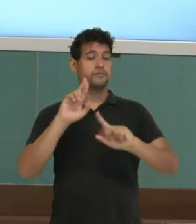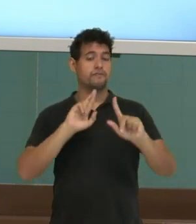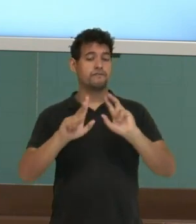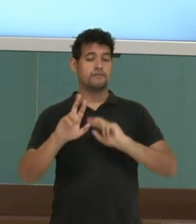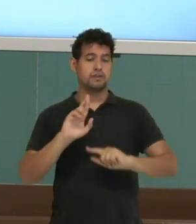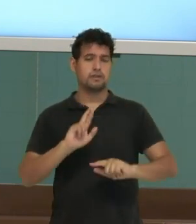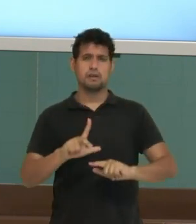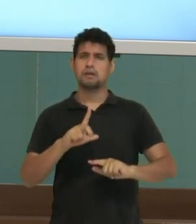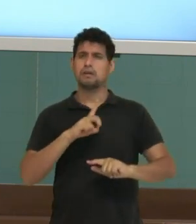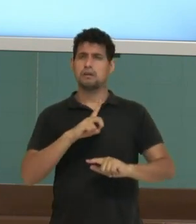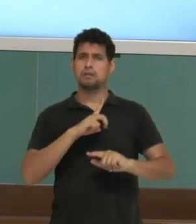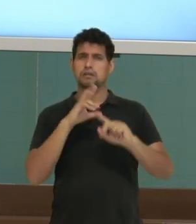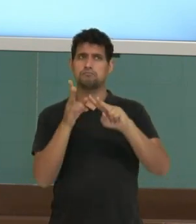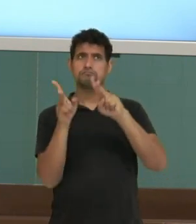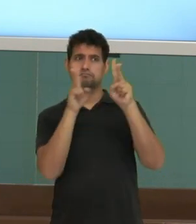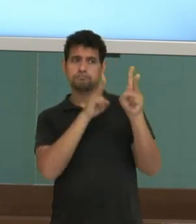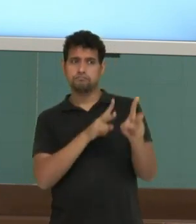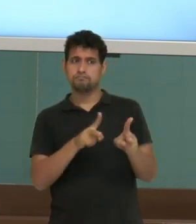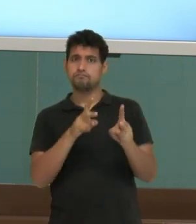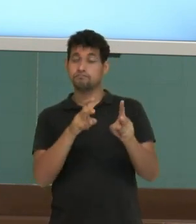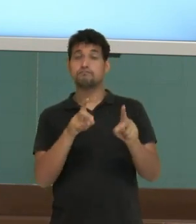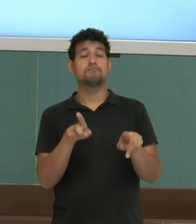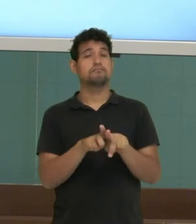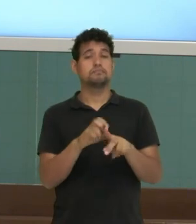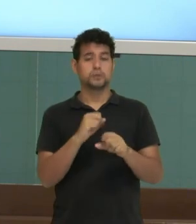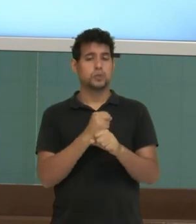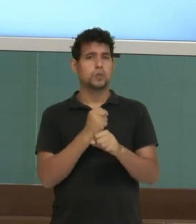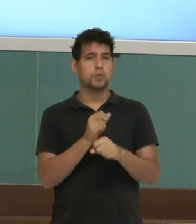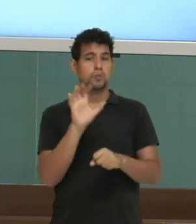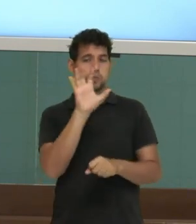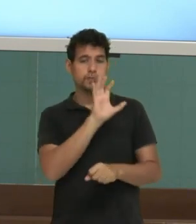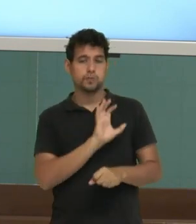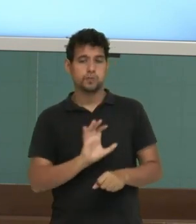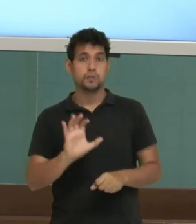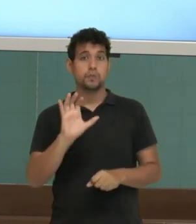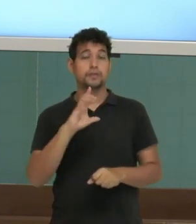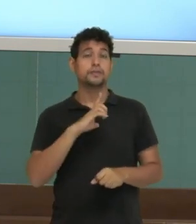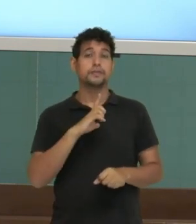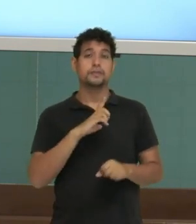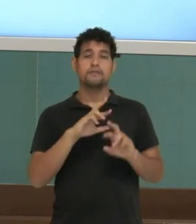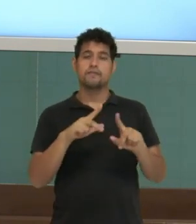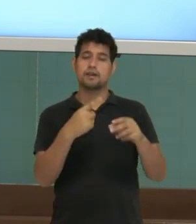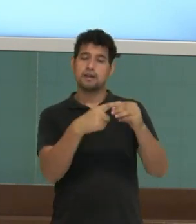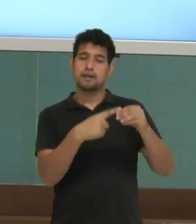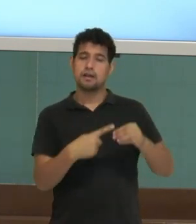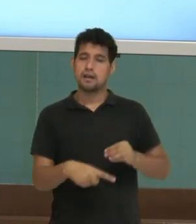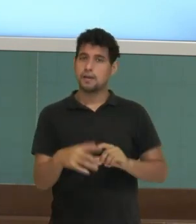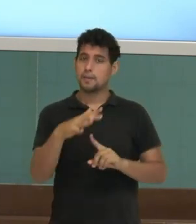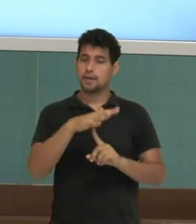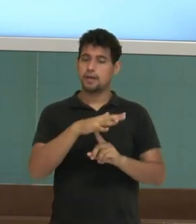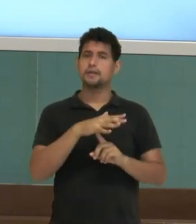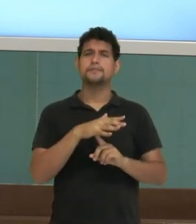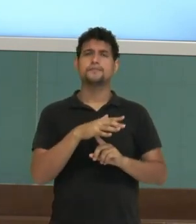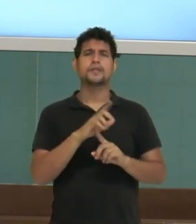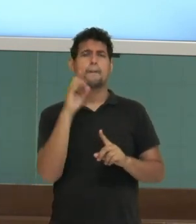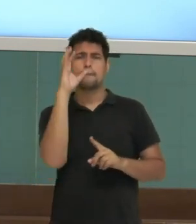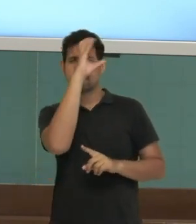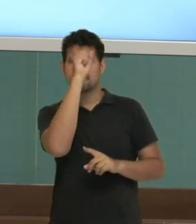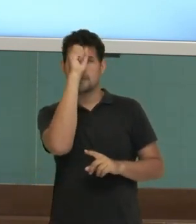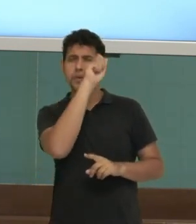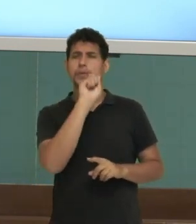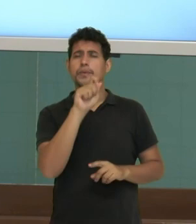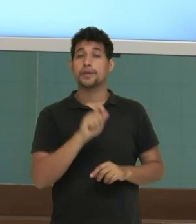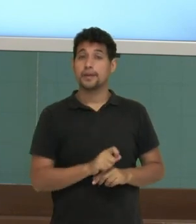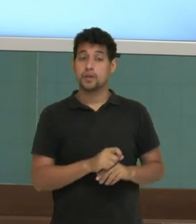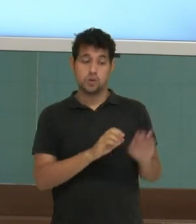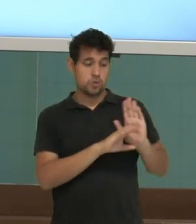diferenças das percepções das estações do ano, aonde? Nos municípios do Paraná. O que vimos na aula? Então,